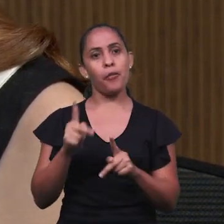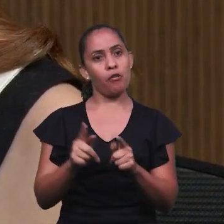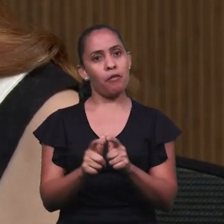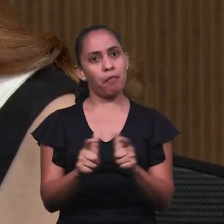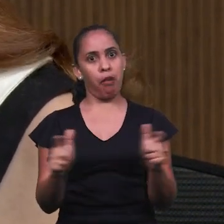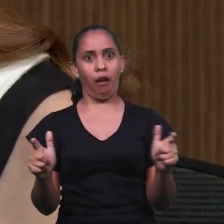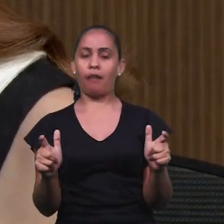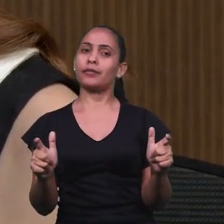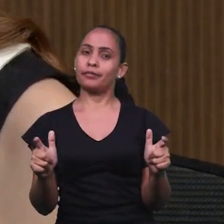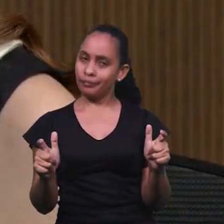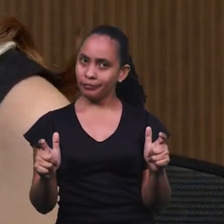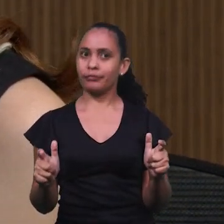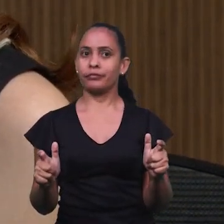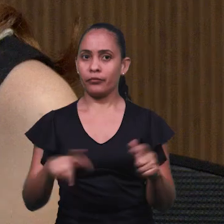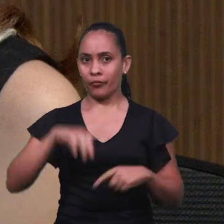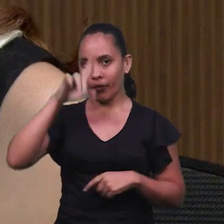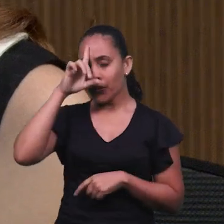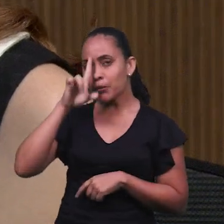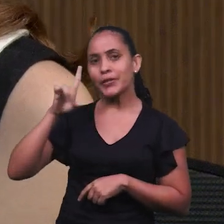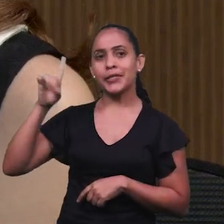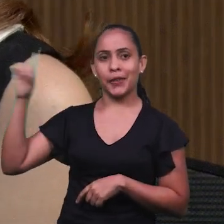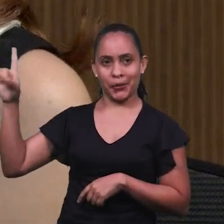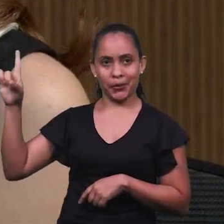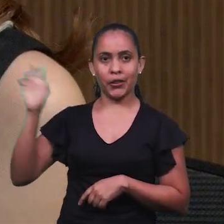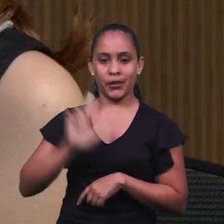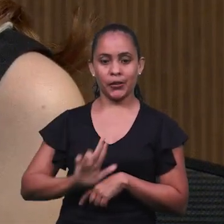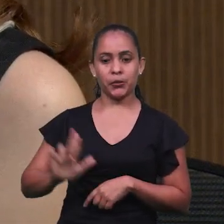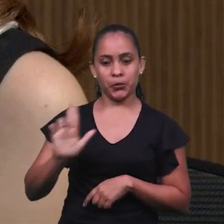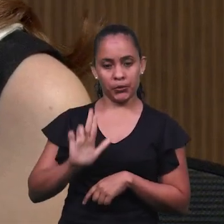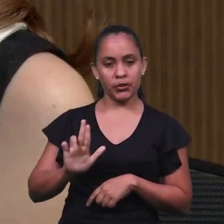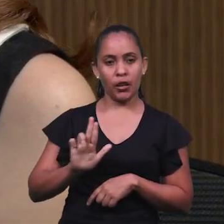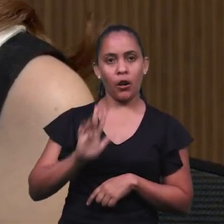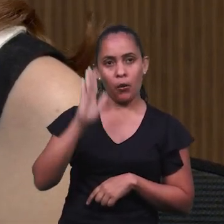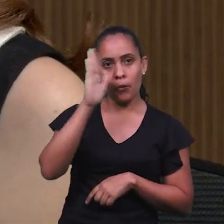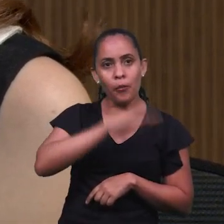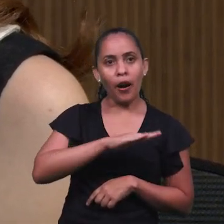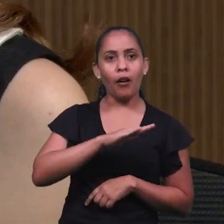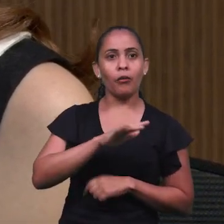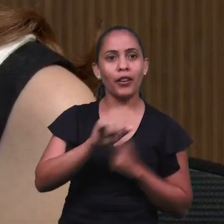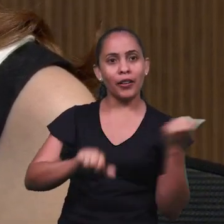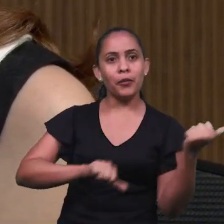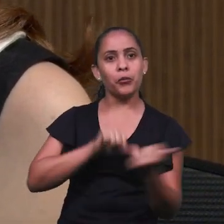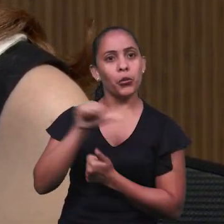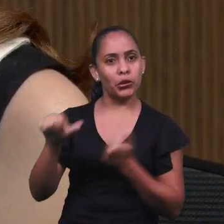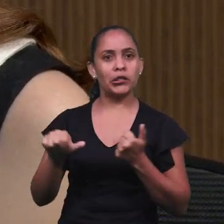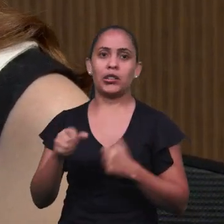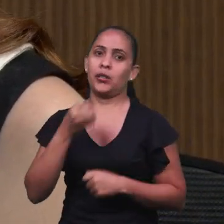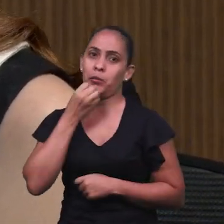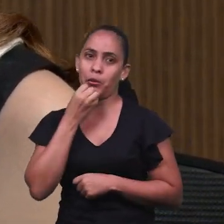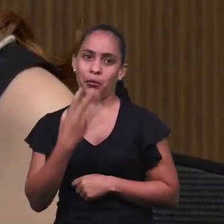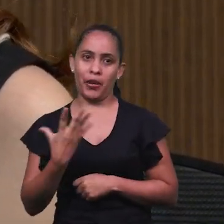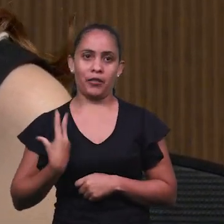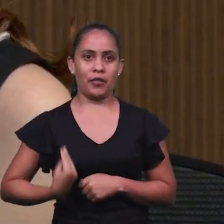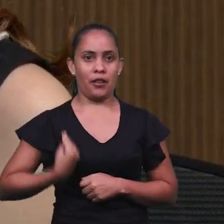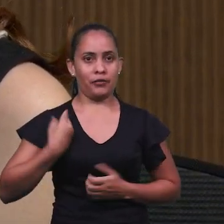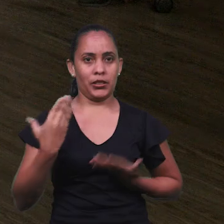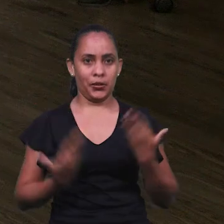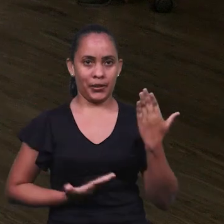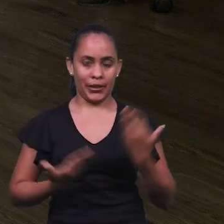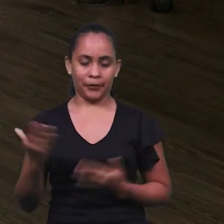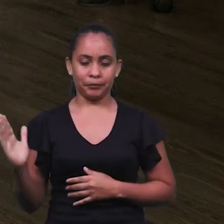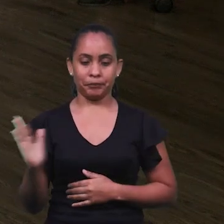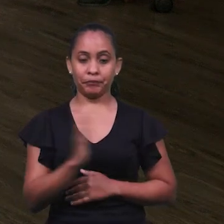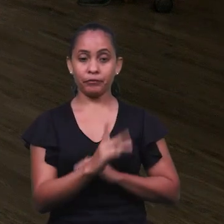grande. Então, quer dizer, o Senhor usa o mal, né? Torna o mal em bem na vida do servo,